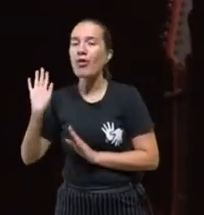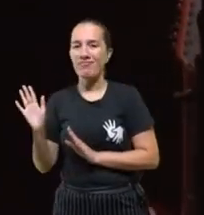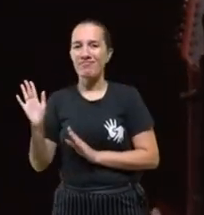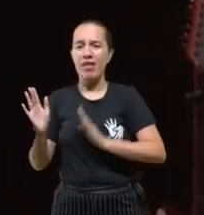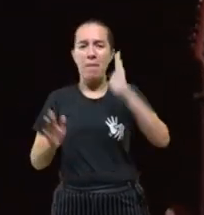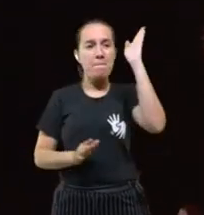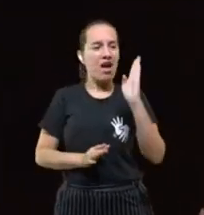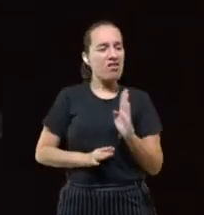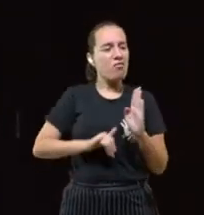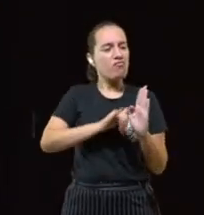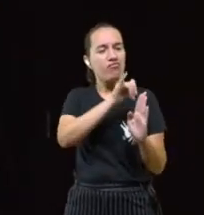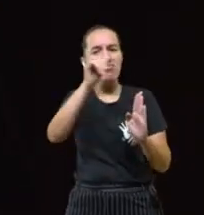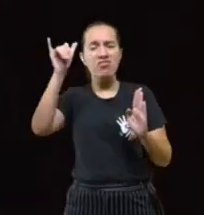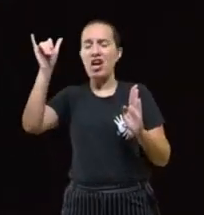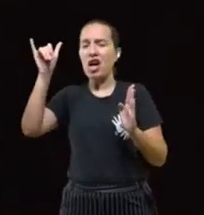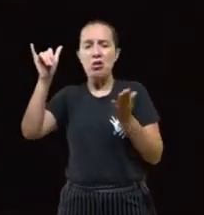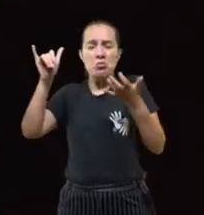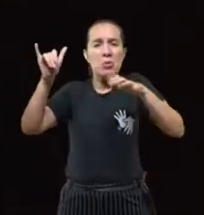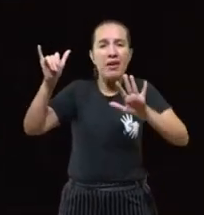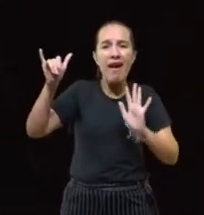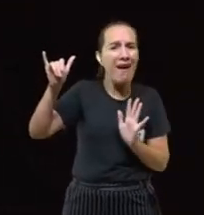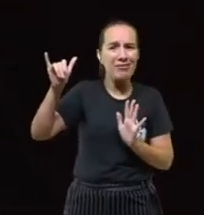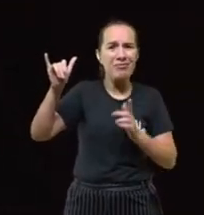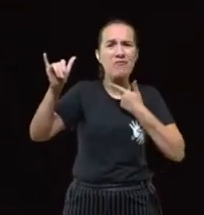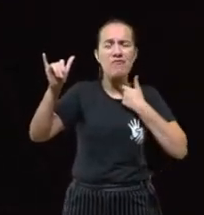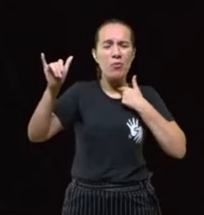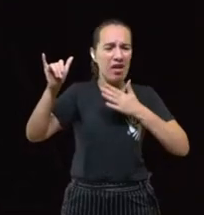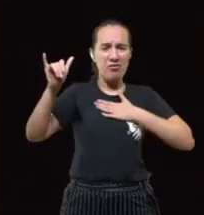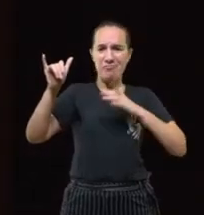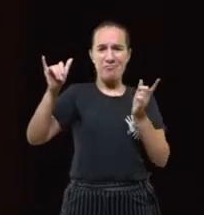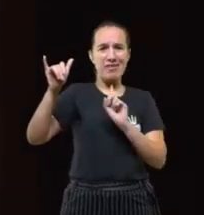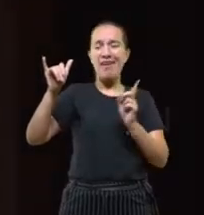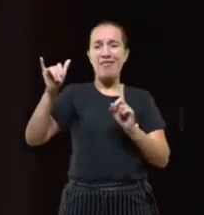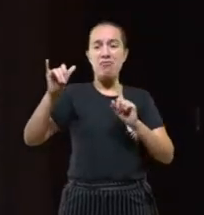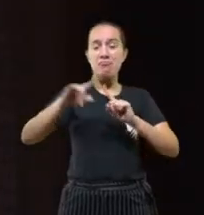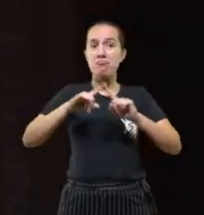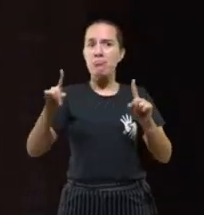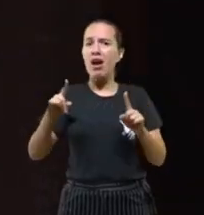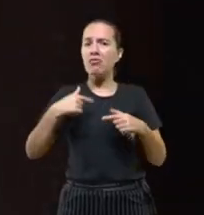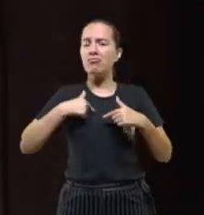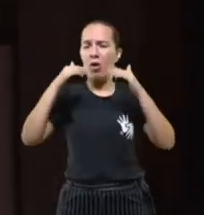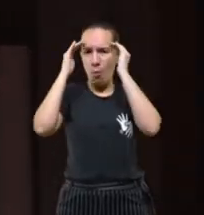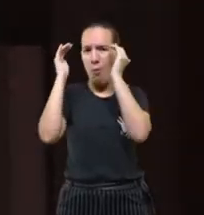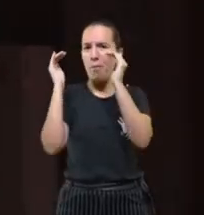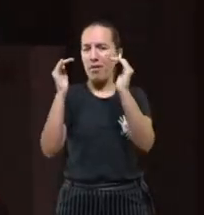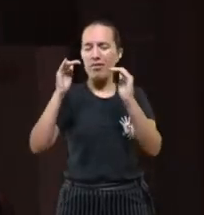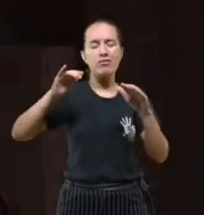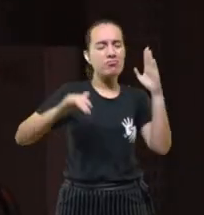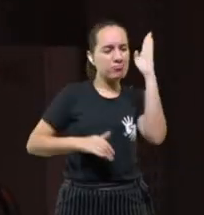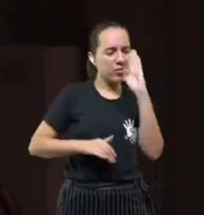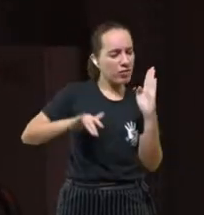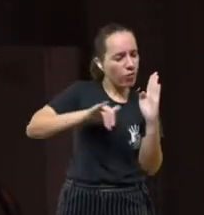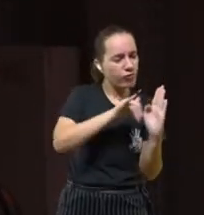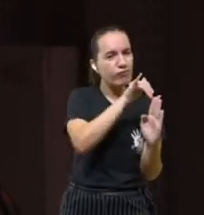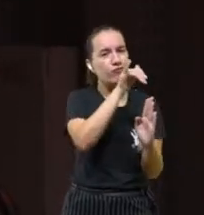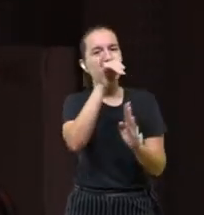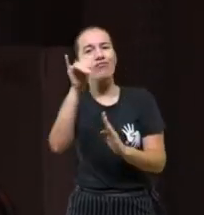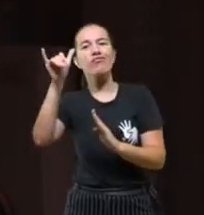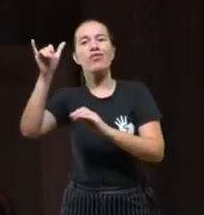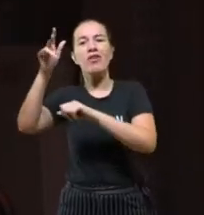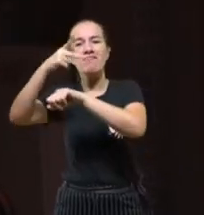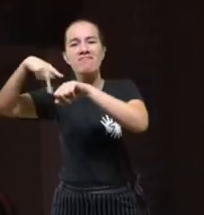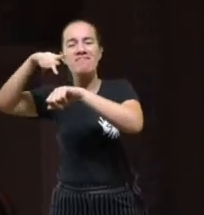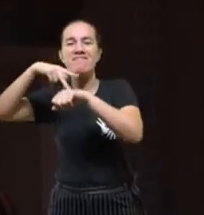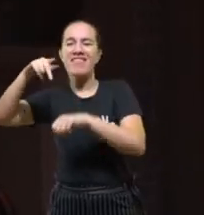Brasil. Mas, sabe, às vezes nós esquecemos o